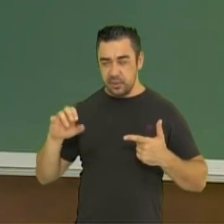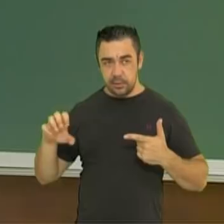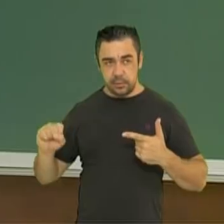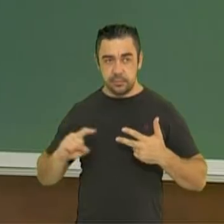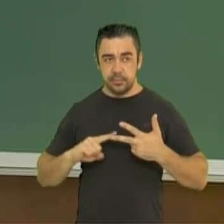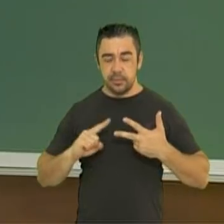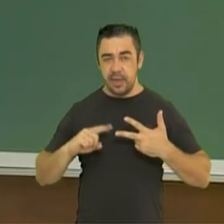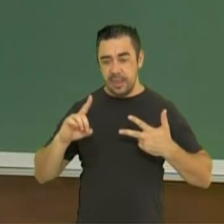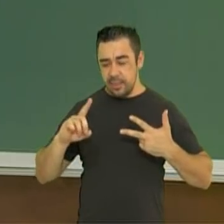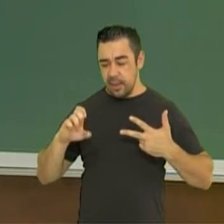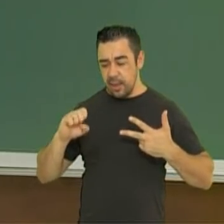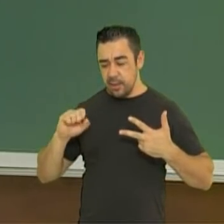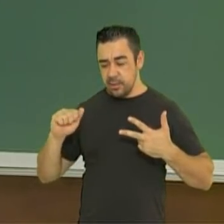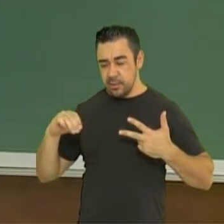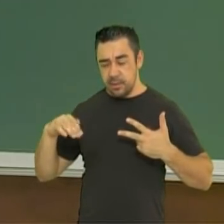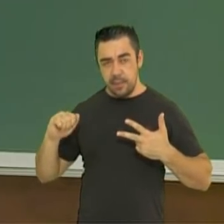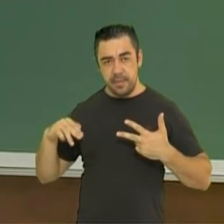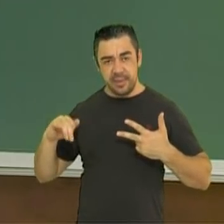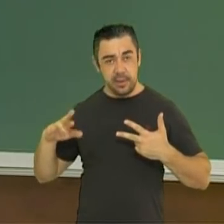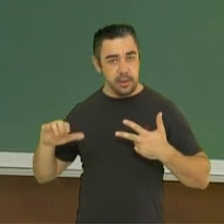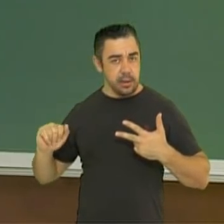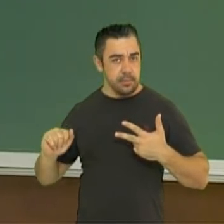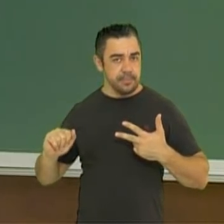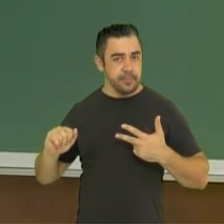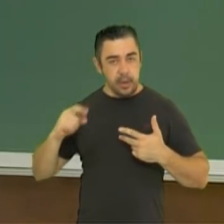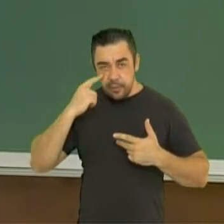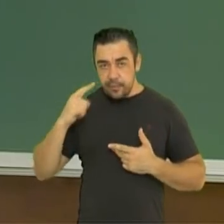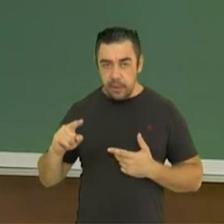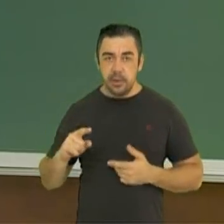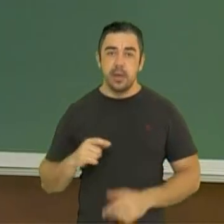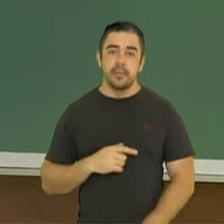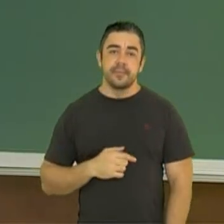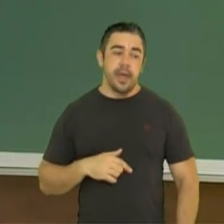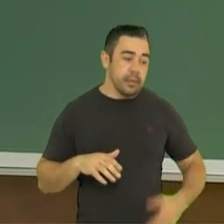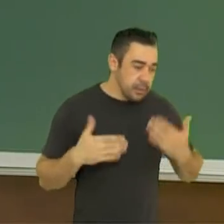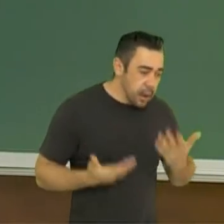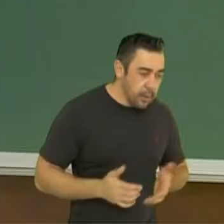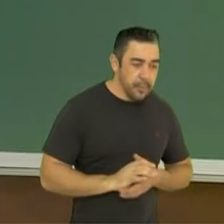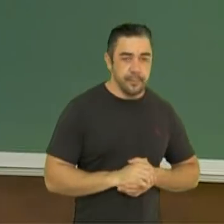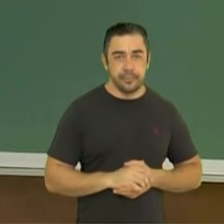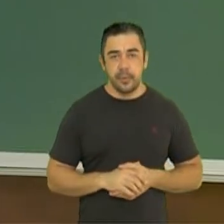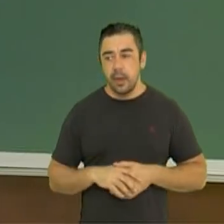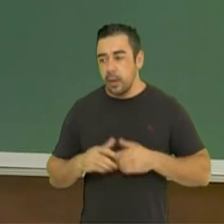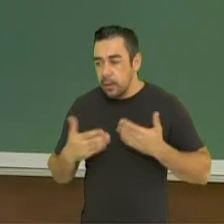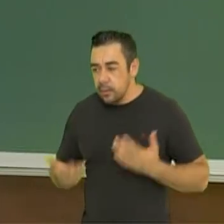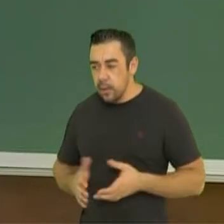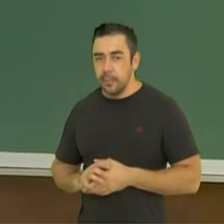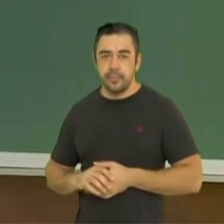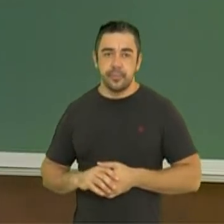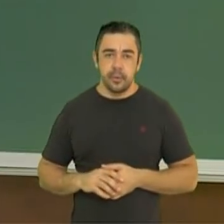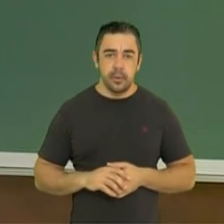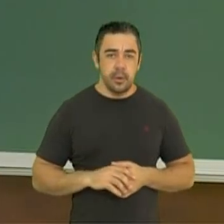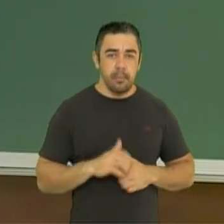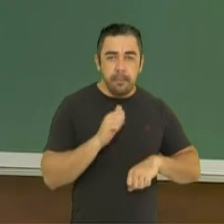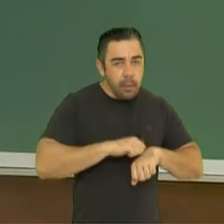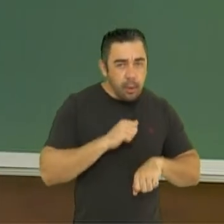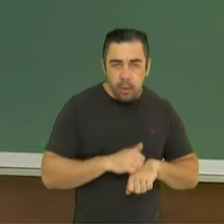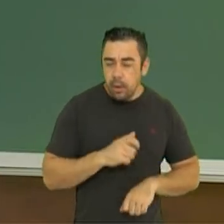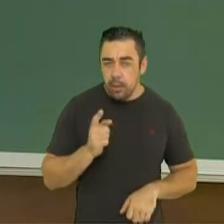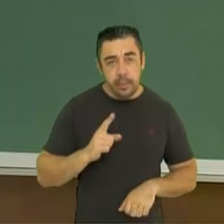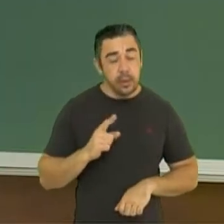maduro, onde o diálogo flui, não existe aquela repetição, então, e daí, né? Não é aquele texto pobre, existe